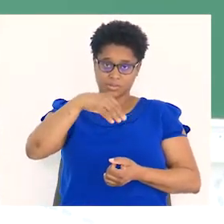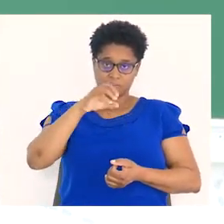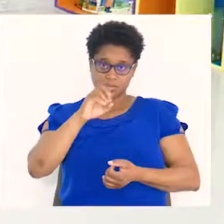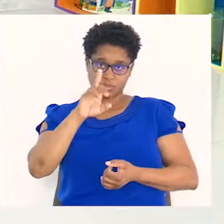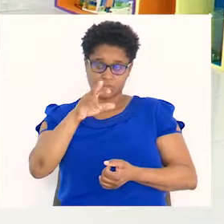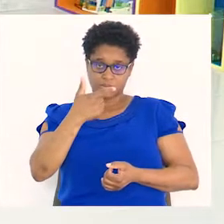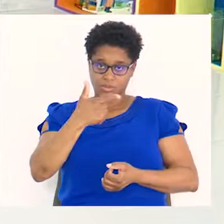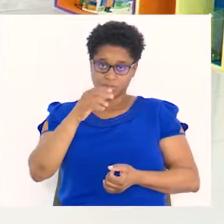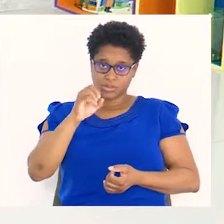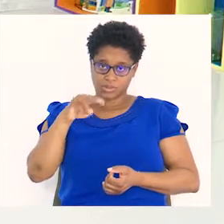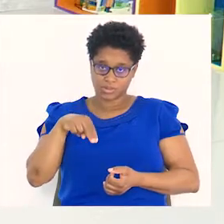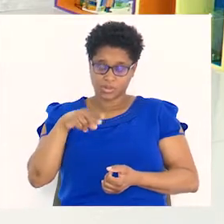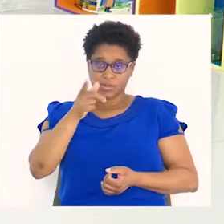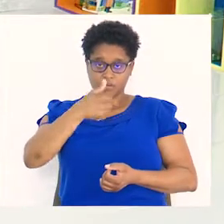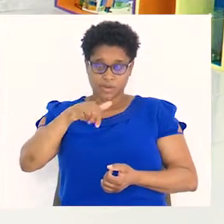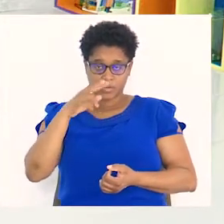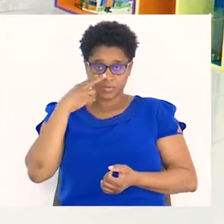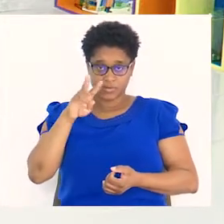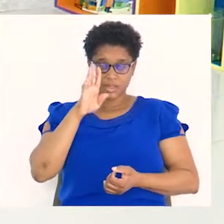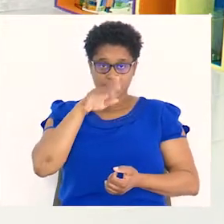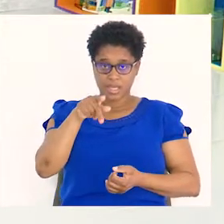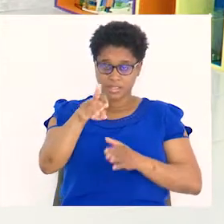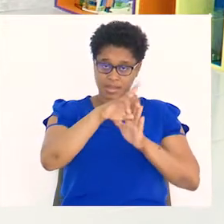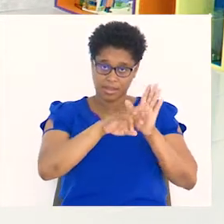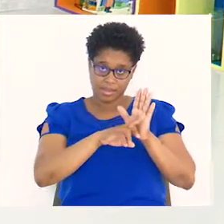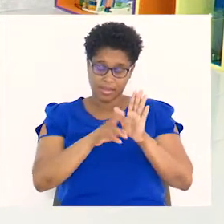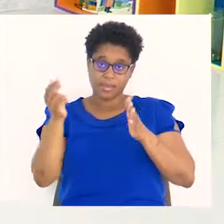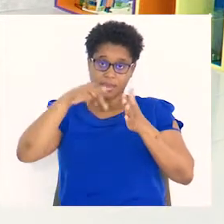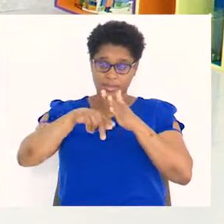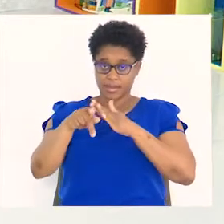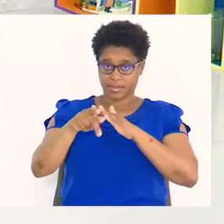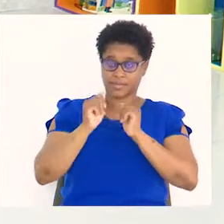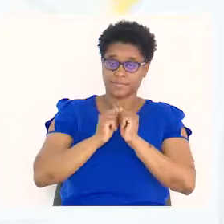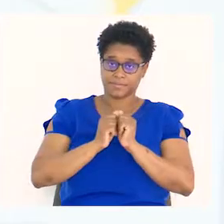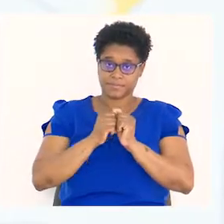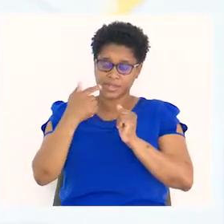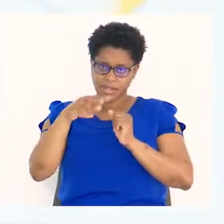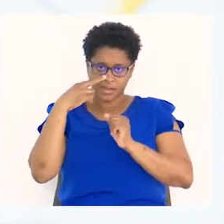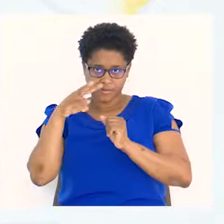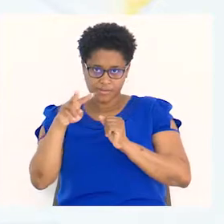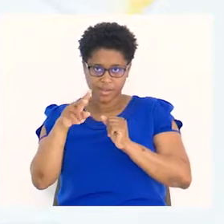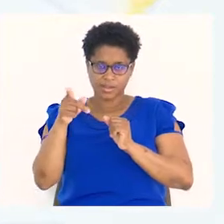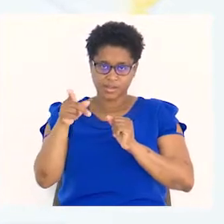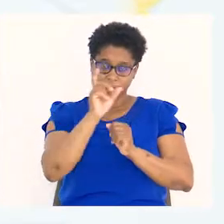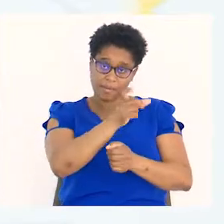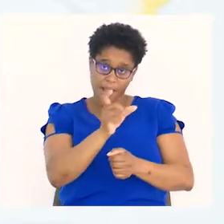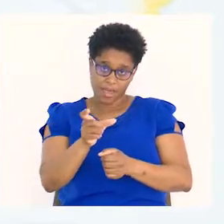Vamos ver se essa regra entra ali. Estás a ver a grafia da